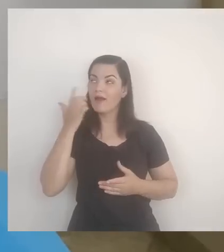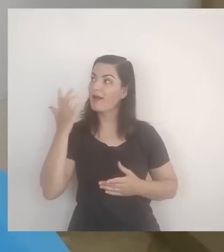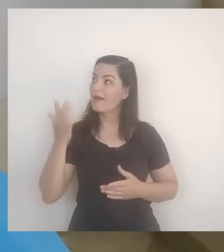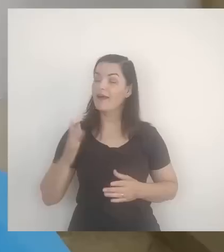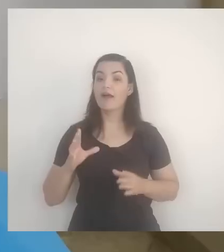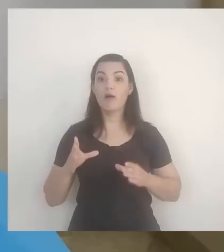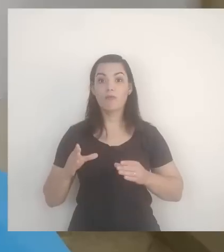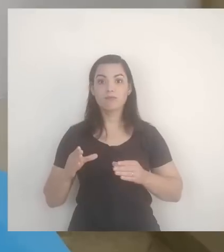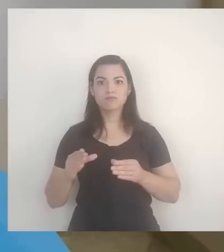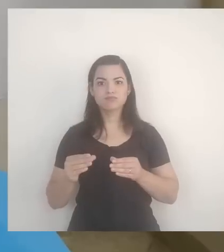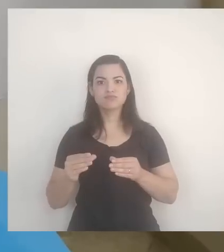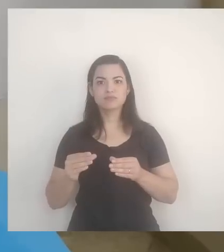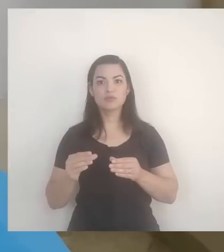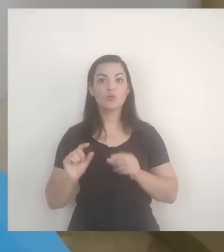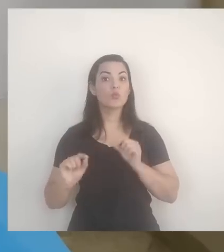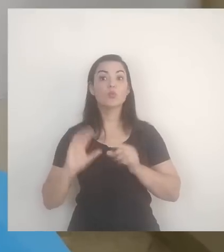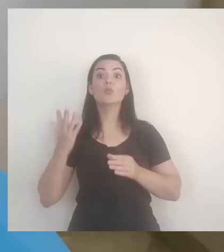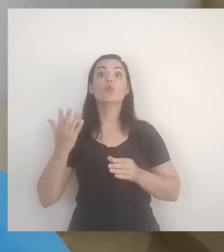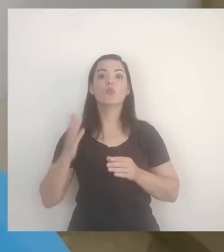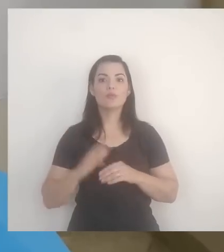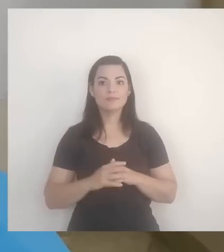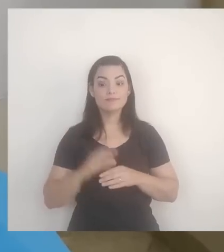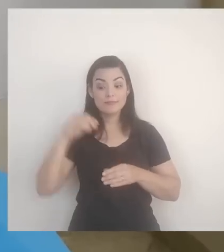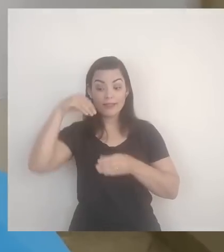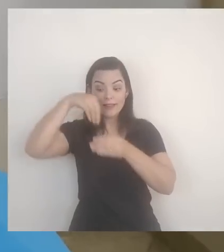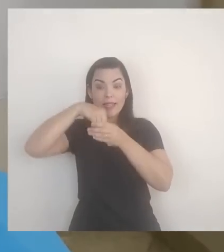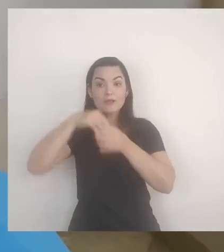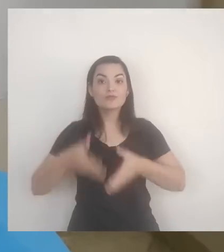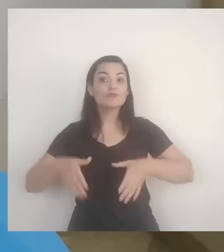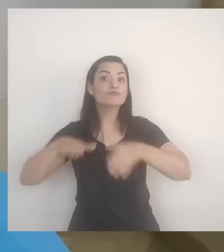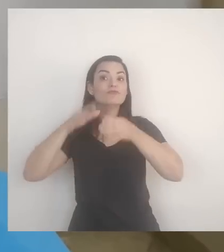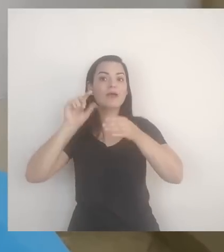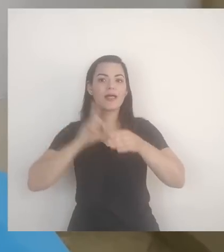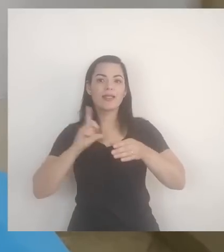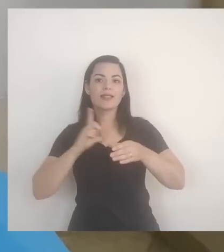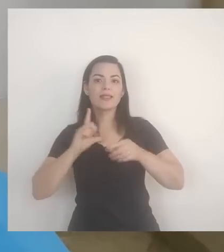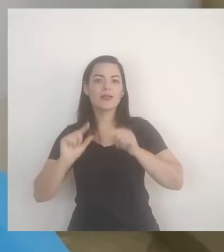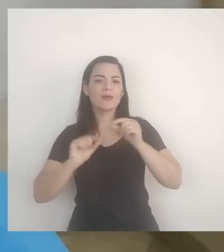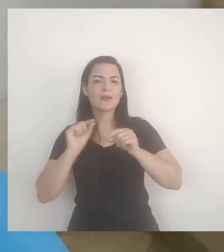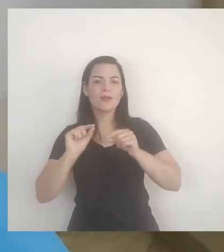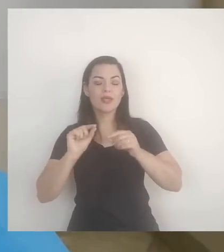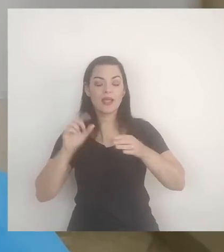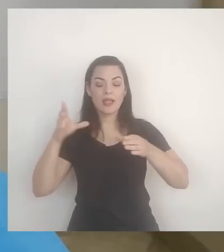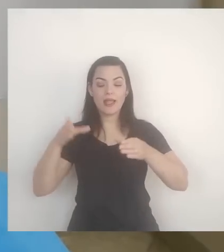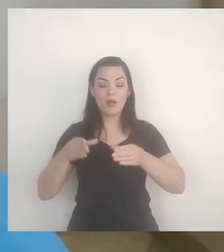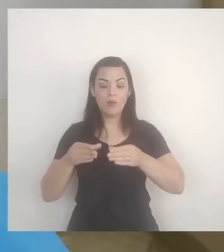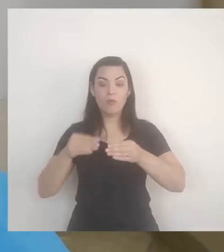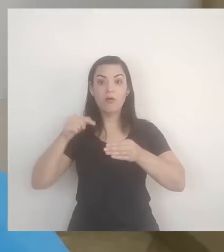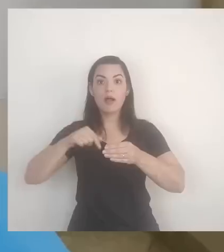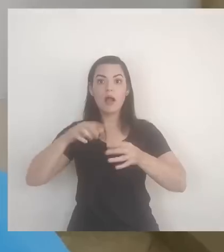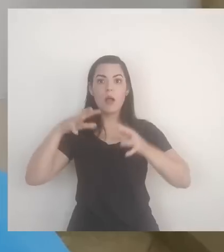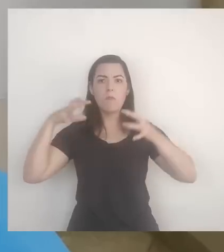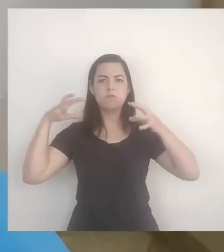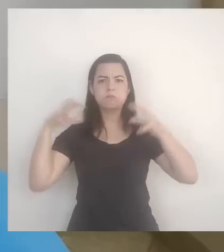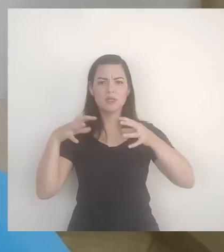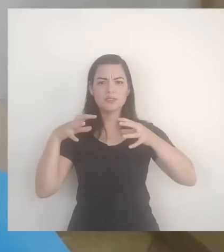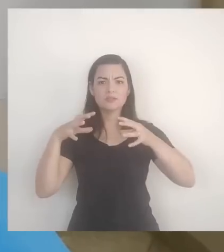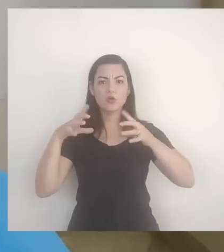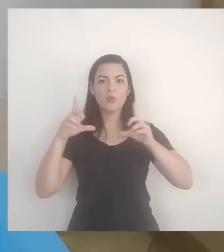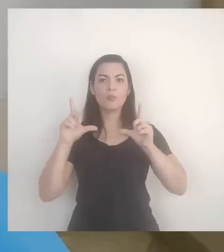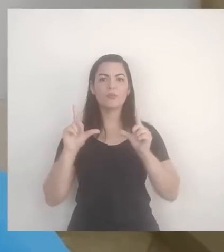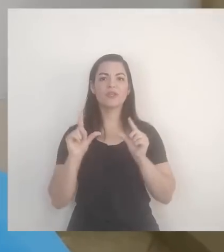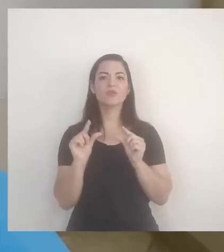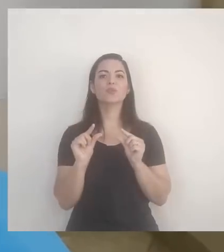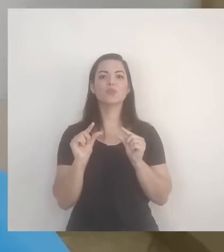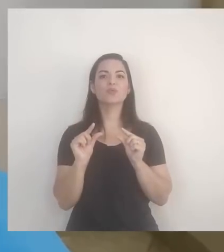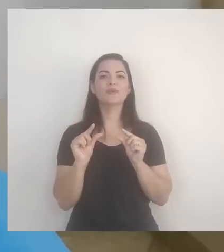gente aperta a garrafa, o que vai acontecer aqui dentro? Nós temos uma diminuição na